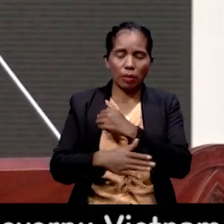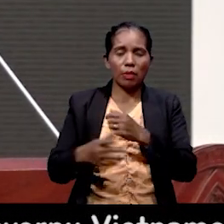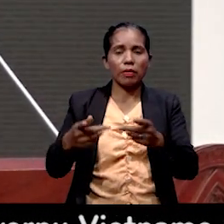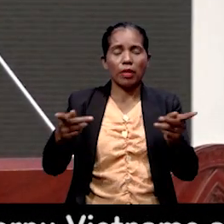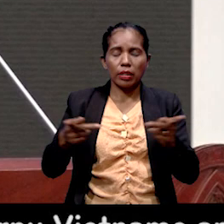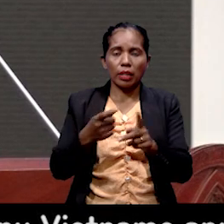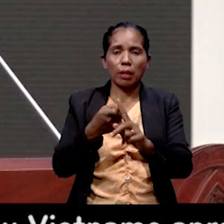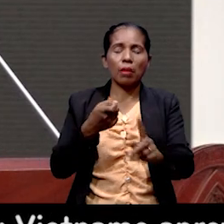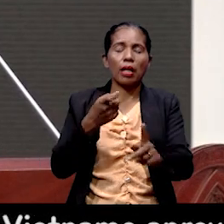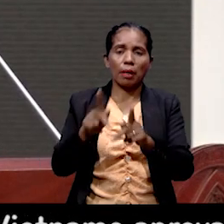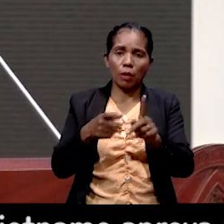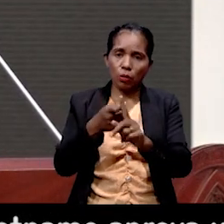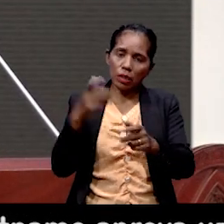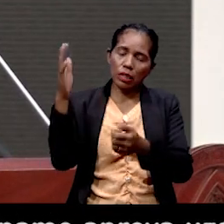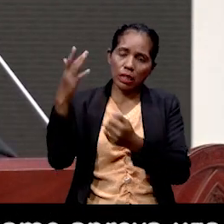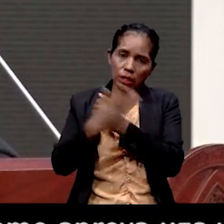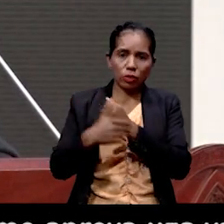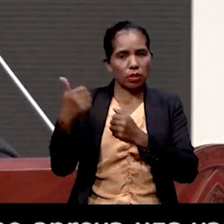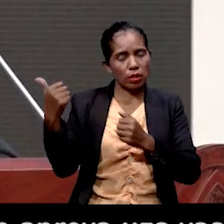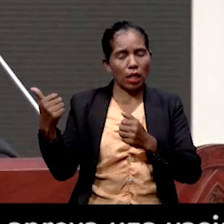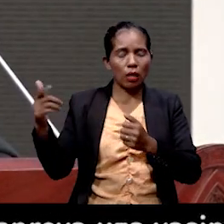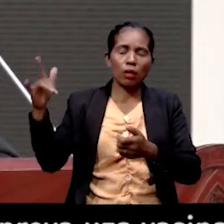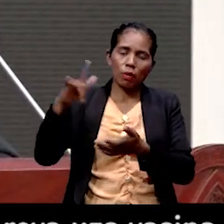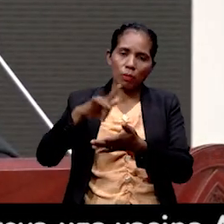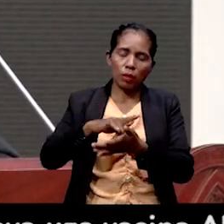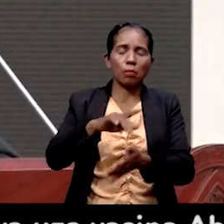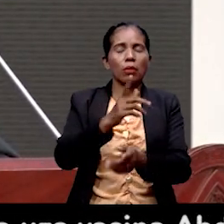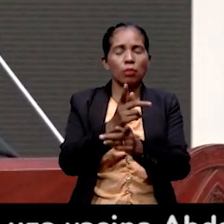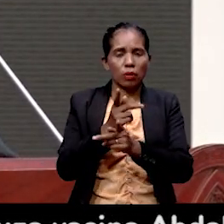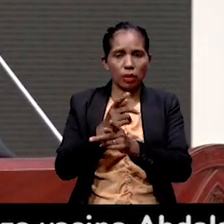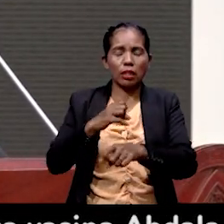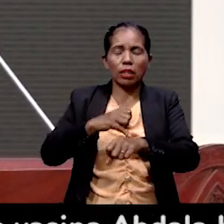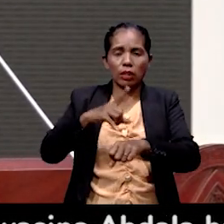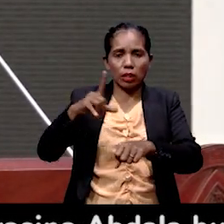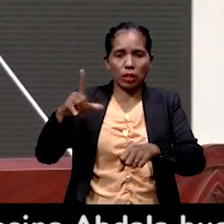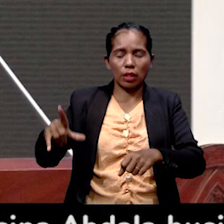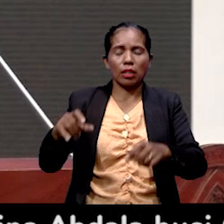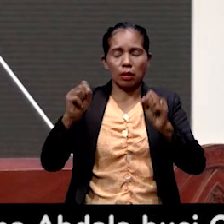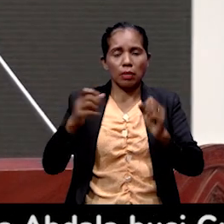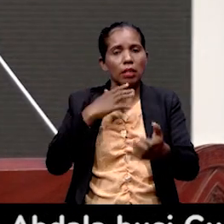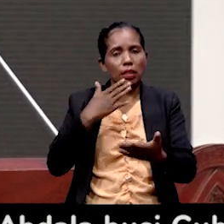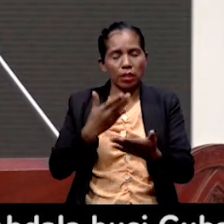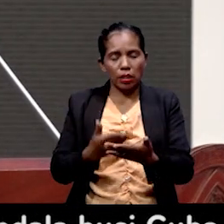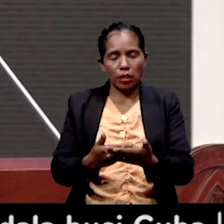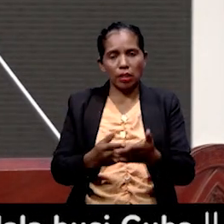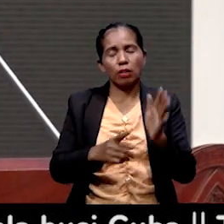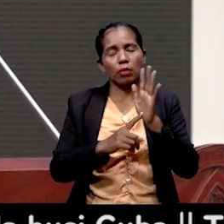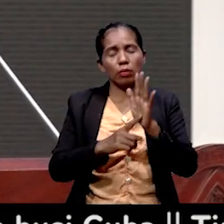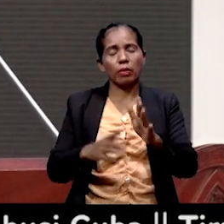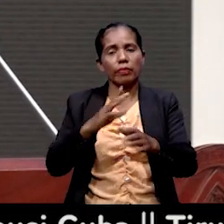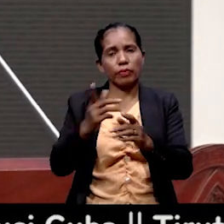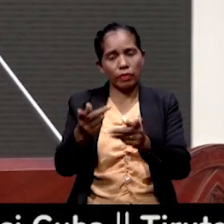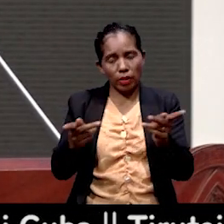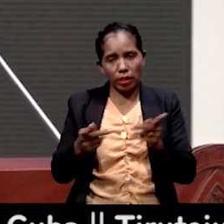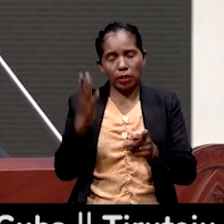no símbolo nação Nehuen, aeroporto que assegura conectividade internacional e que é essencial para promoção do turismo no